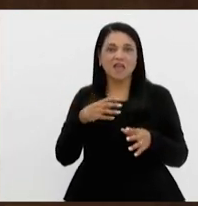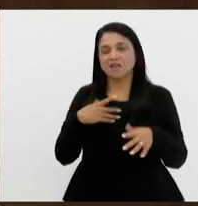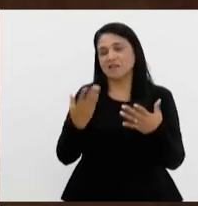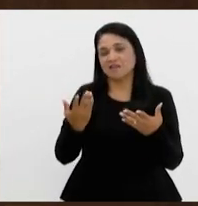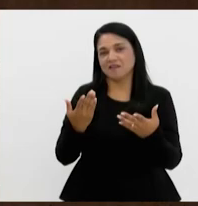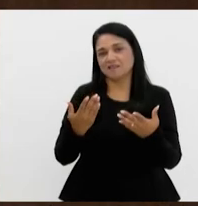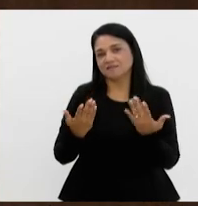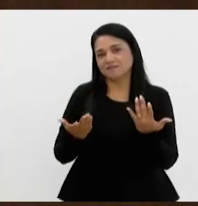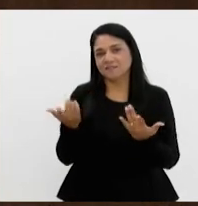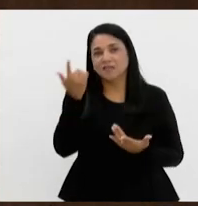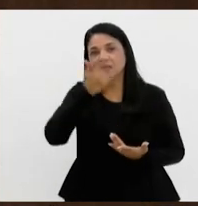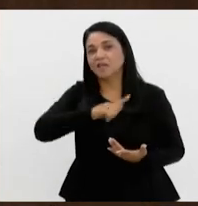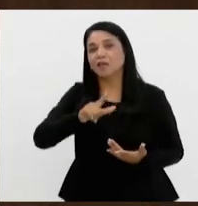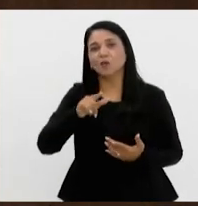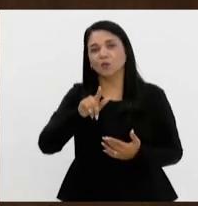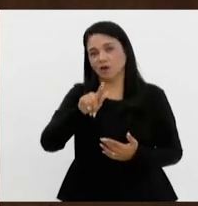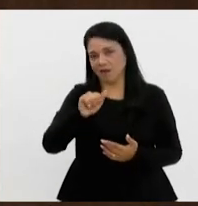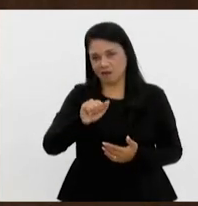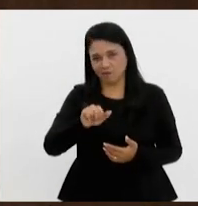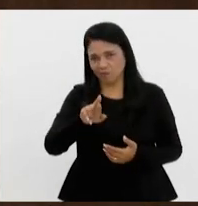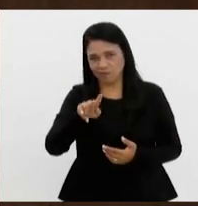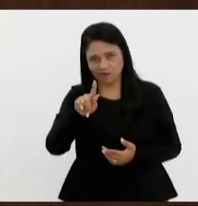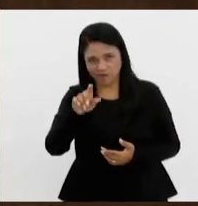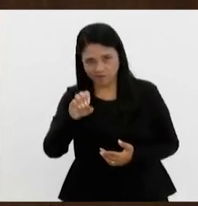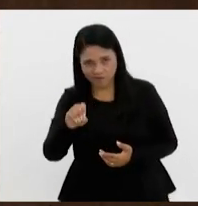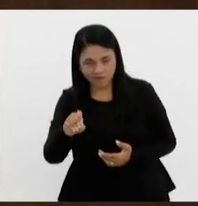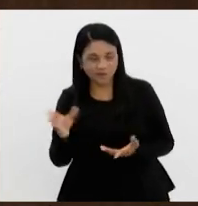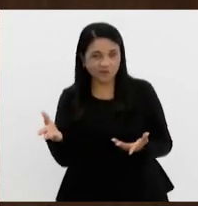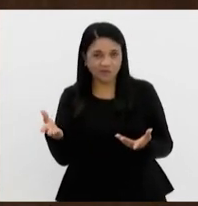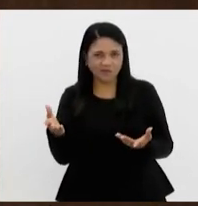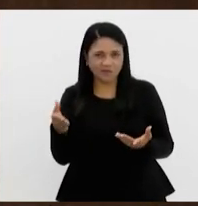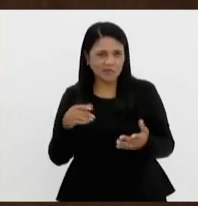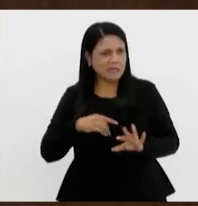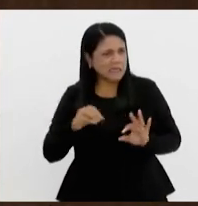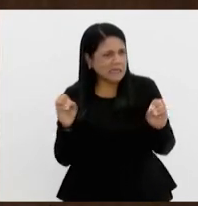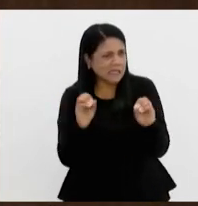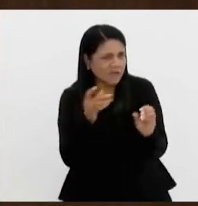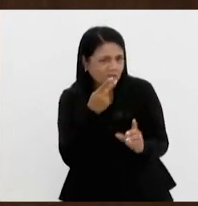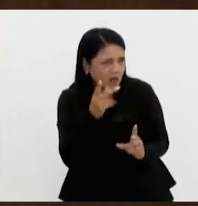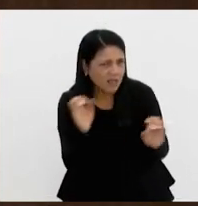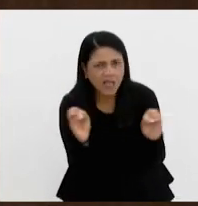bobagem, isso é bobagem. Mas o importante é o seguinte, está morrendo gente. E ninguém fala nada.